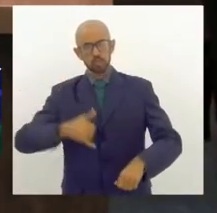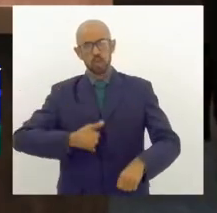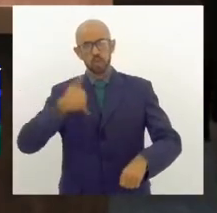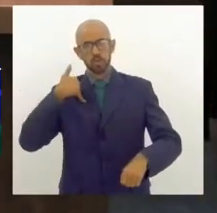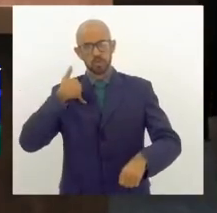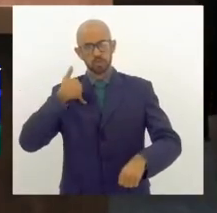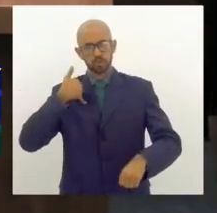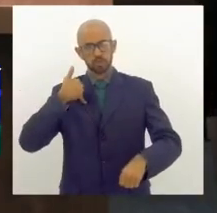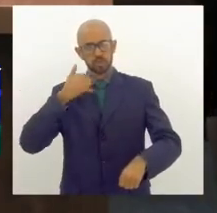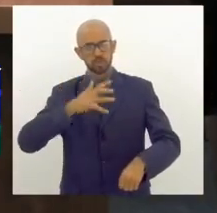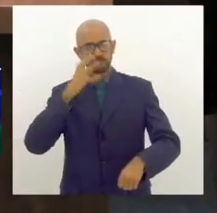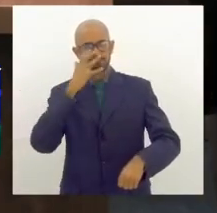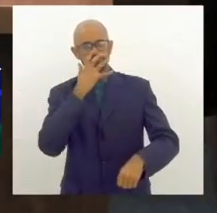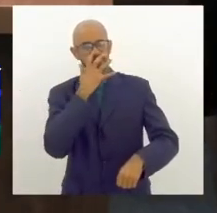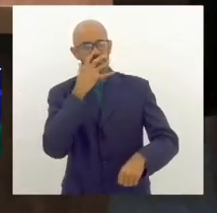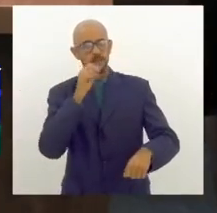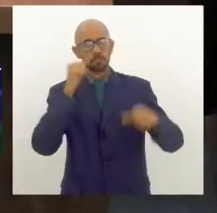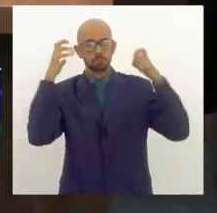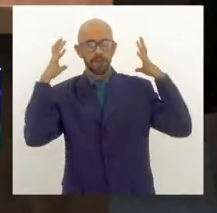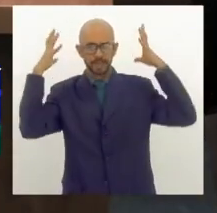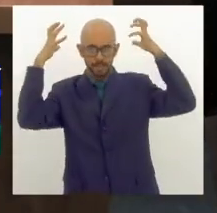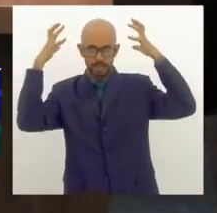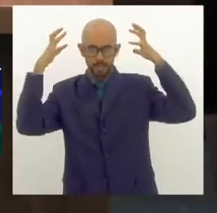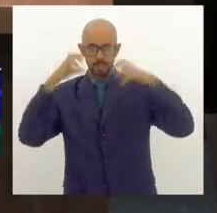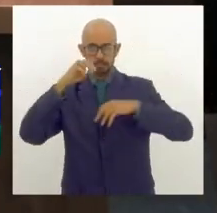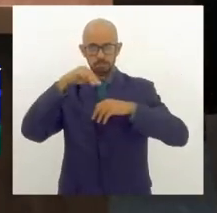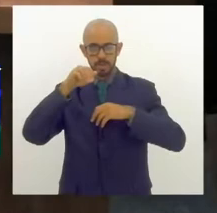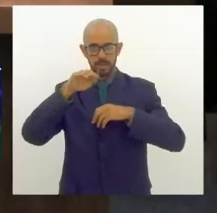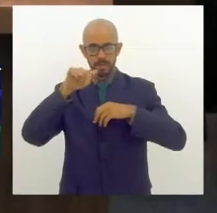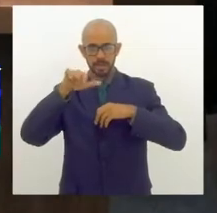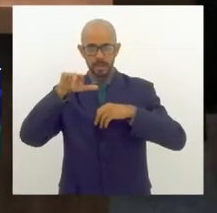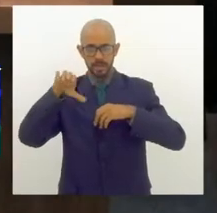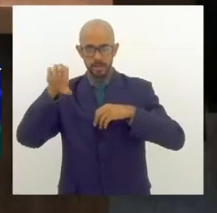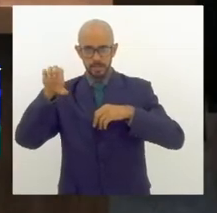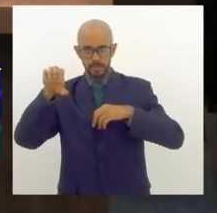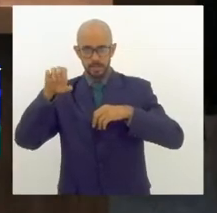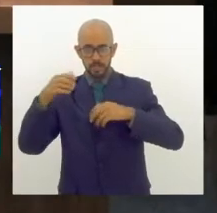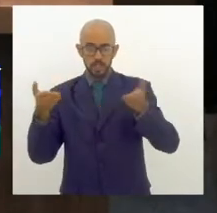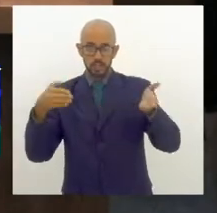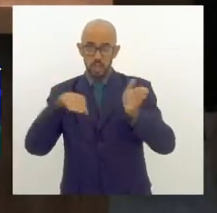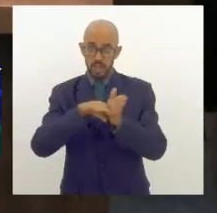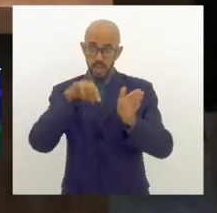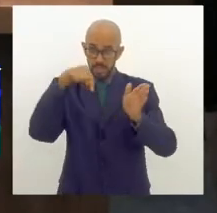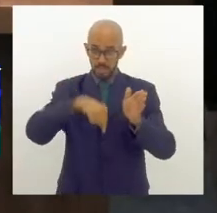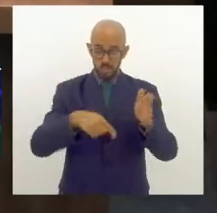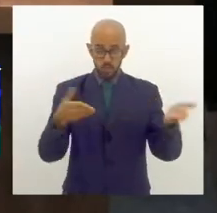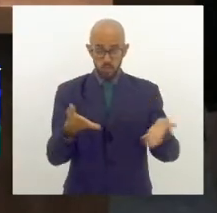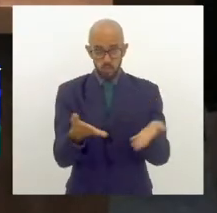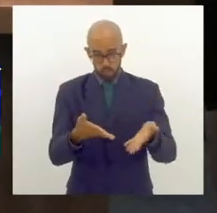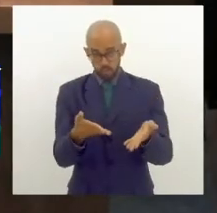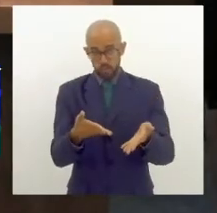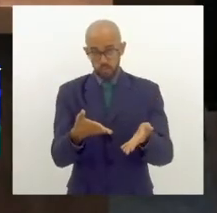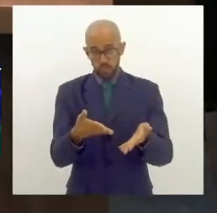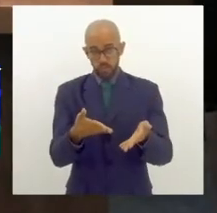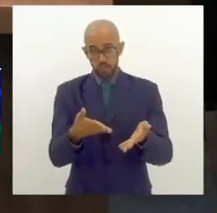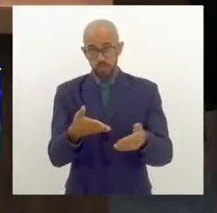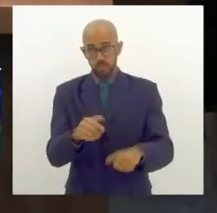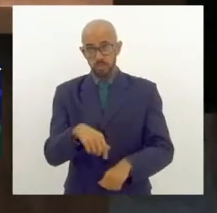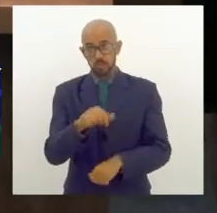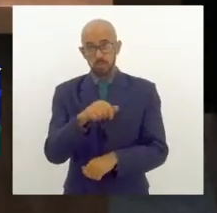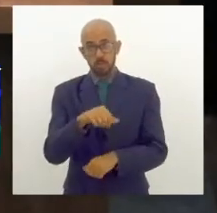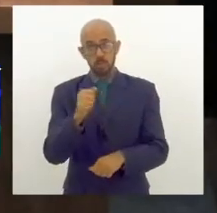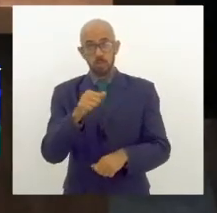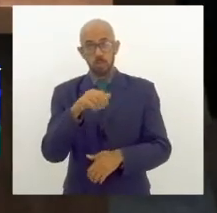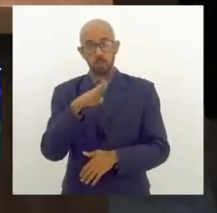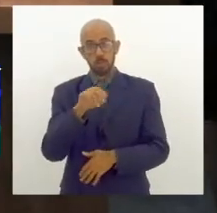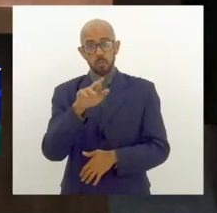inspiração Marielle Franco. Então, hoje, senhora presidenta, chegar aqui nessa casa legislativa, passando pelo Buraco do Lume,